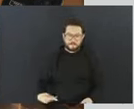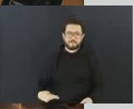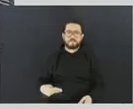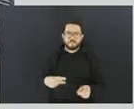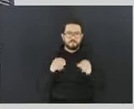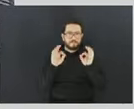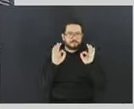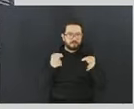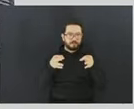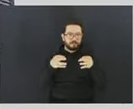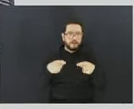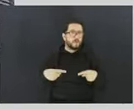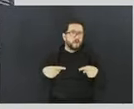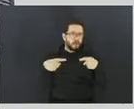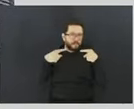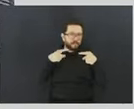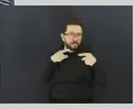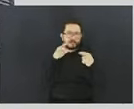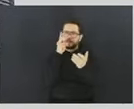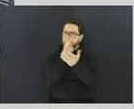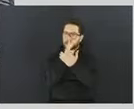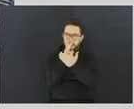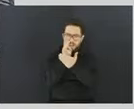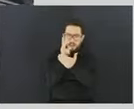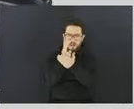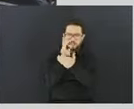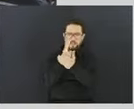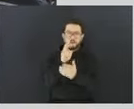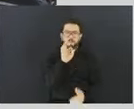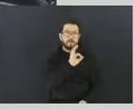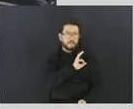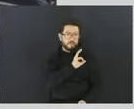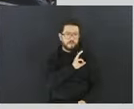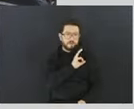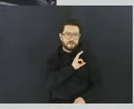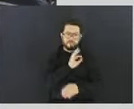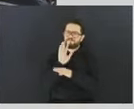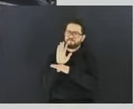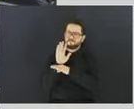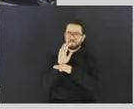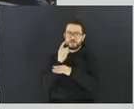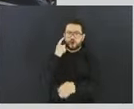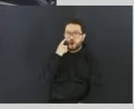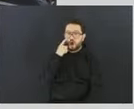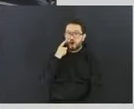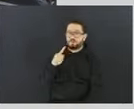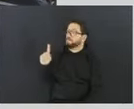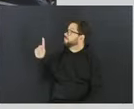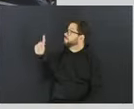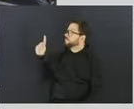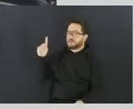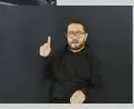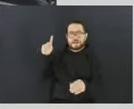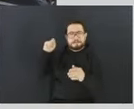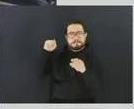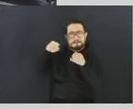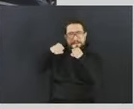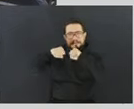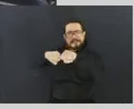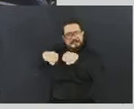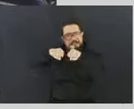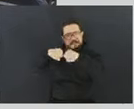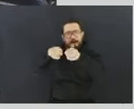foi muito parceira mesmo. Olha aí, eles quebraram a porta na época, e o coronel